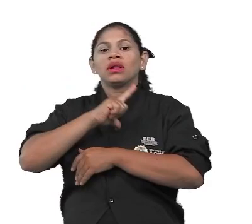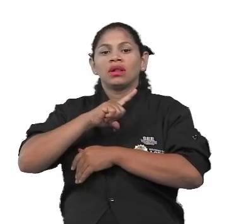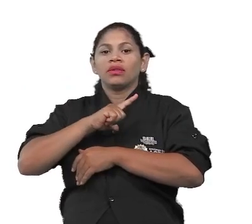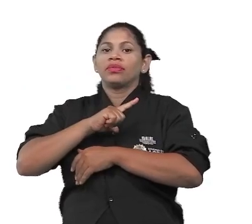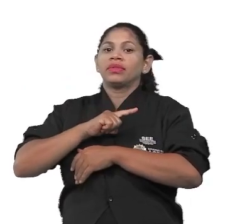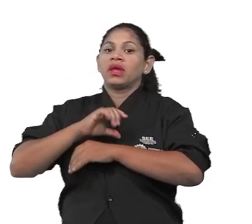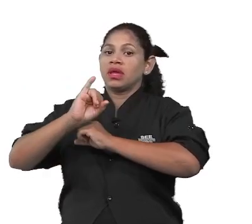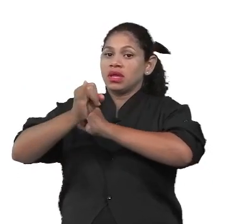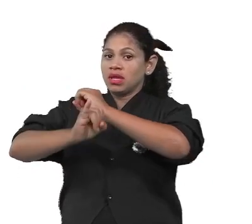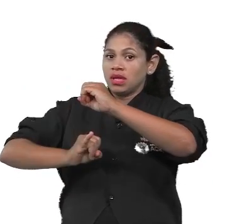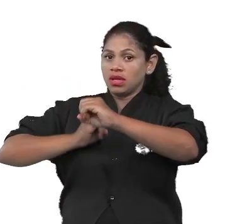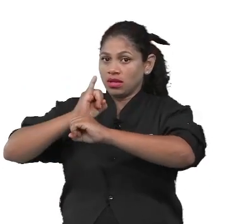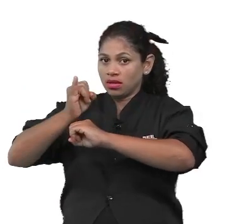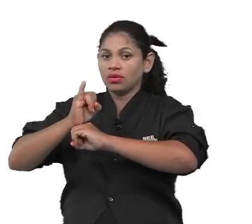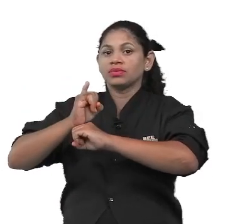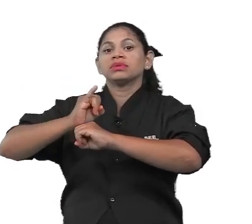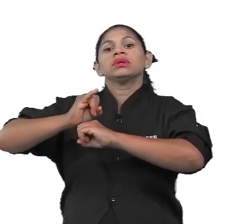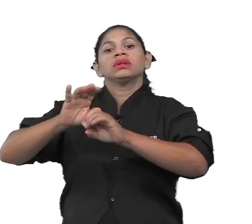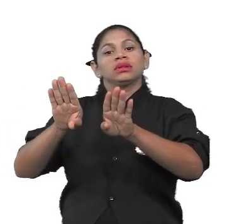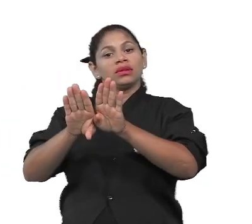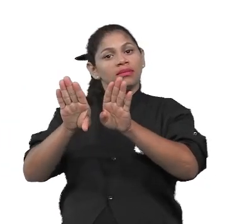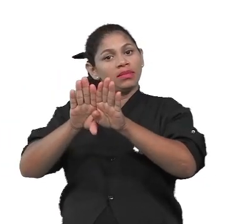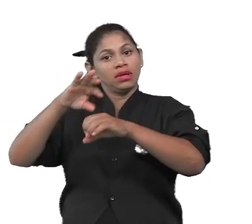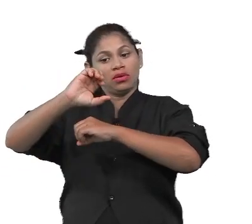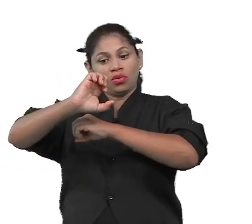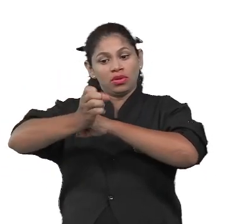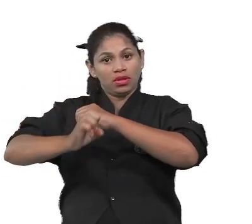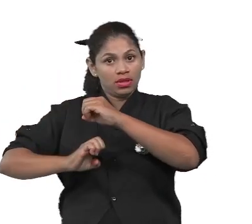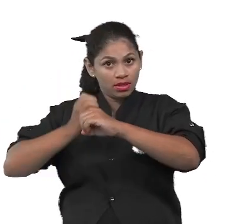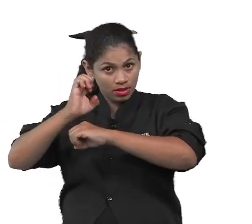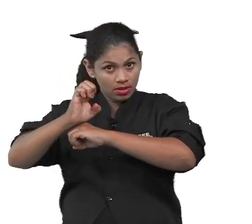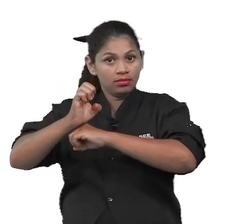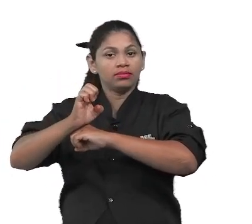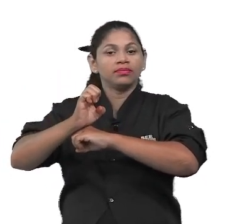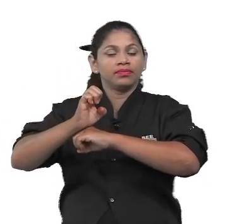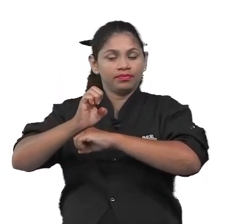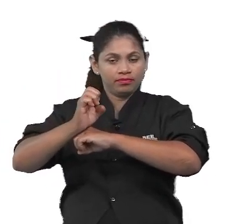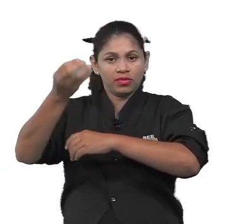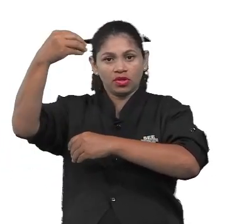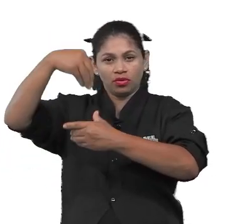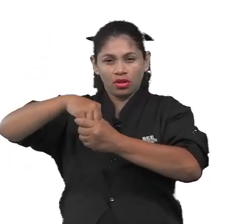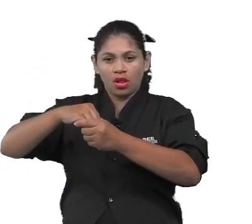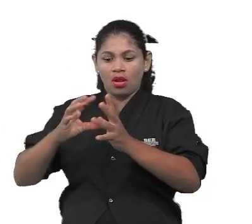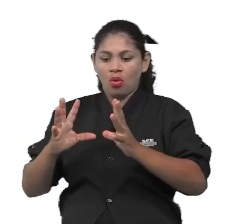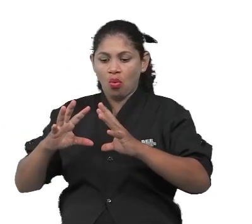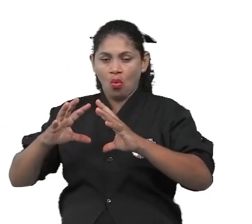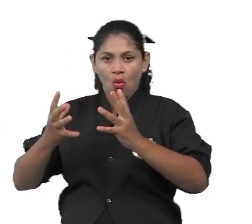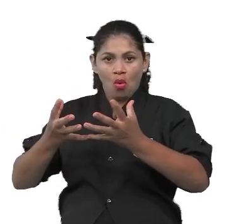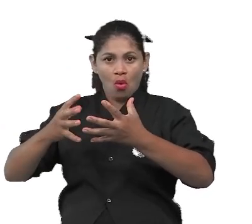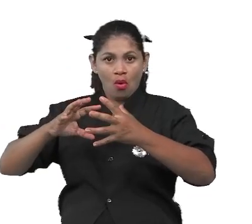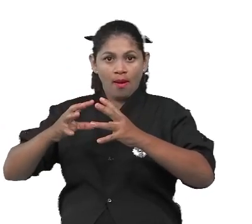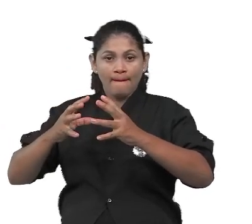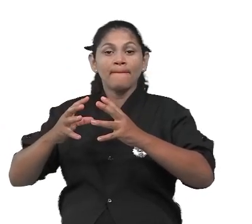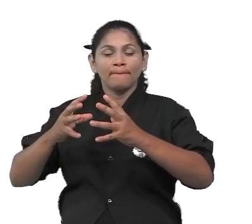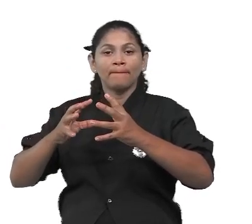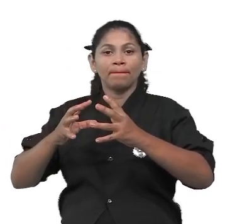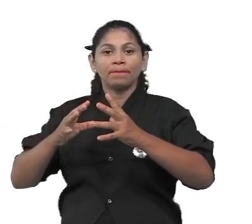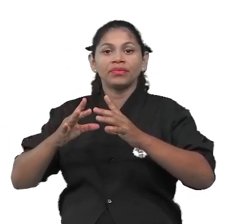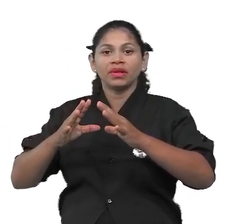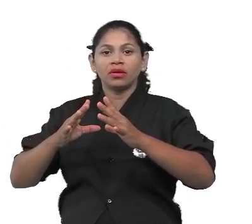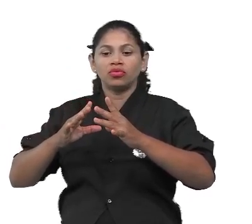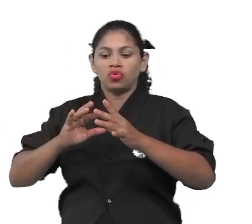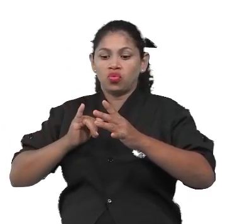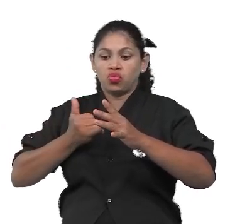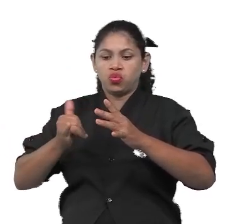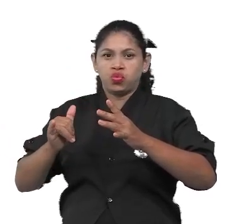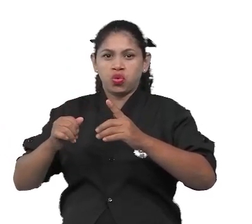elétrons. E quando esse plasma, né, dentro desse globo, a gente liga ele, vai ser gerado o quê? Filamentos visíveis